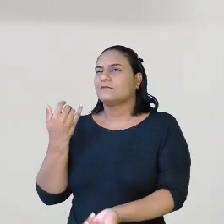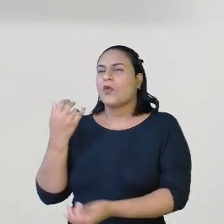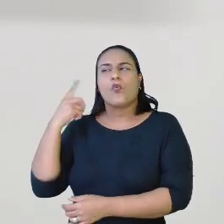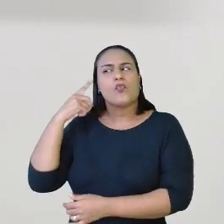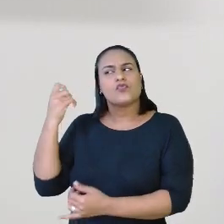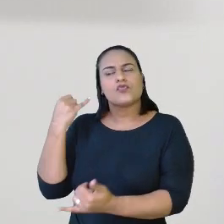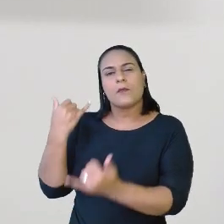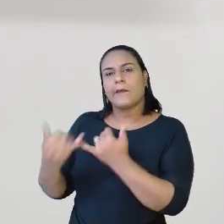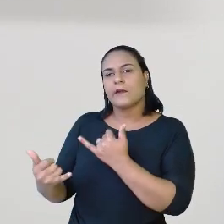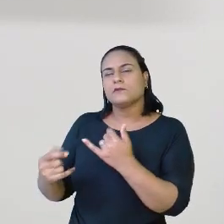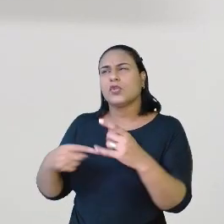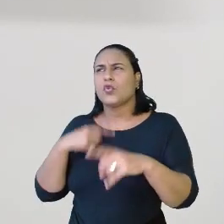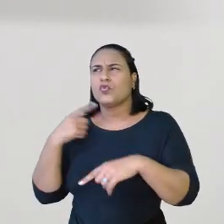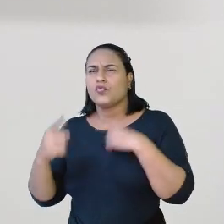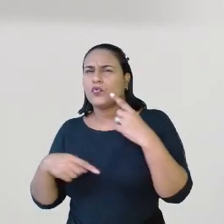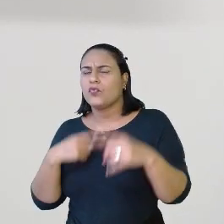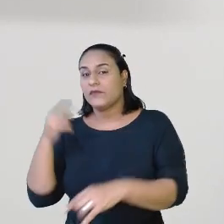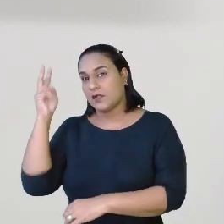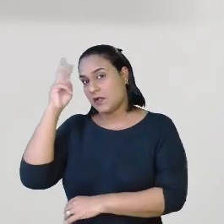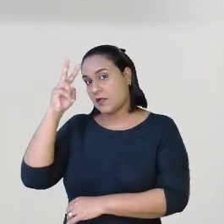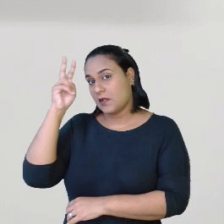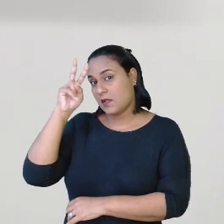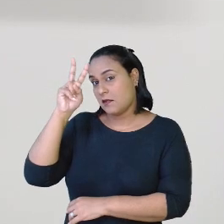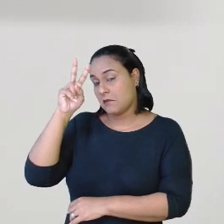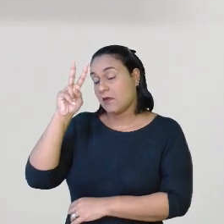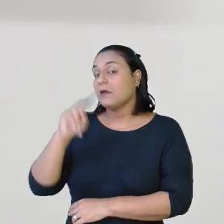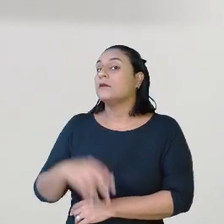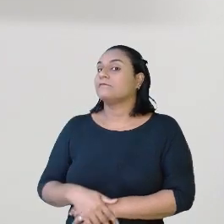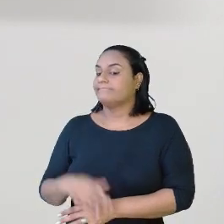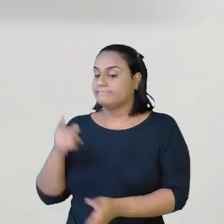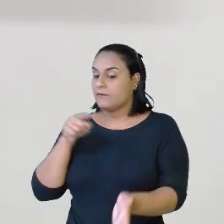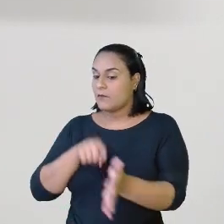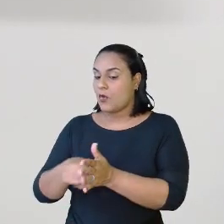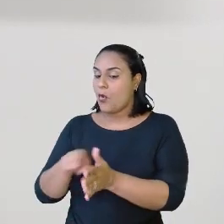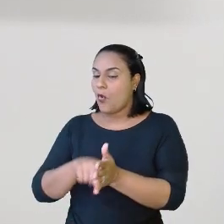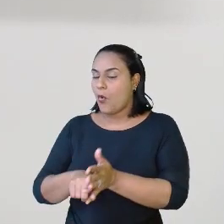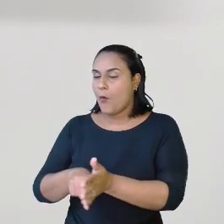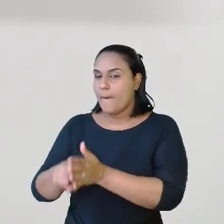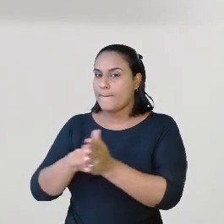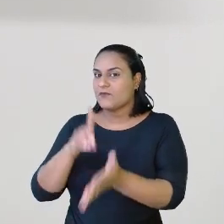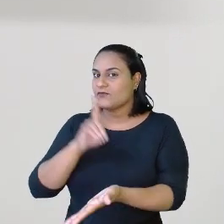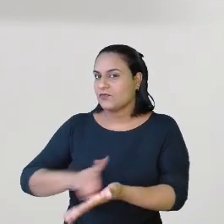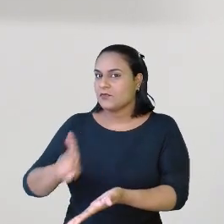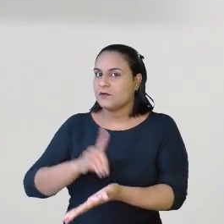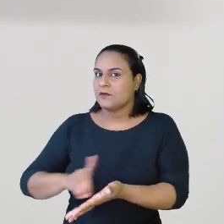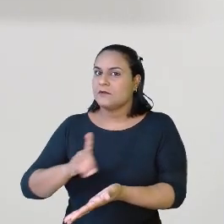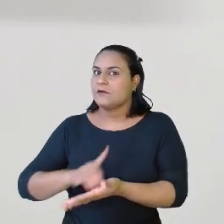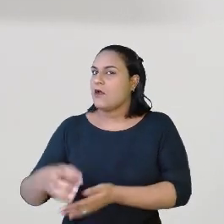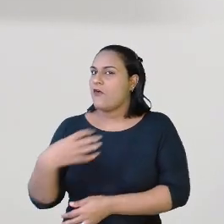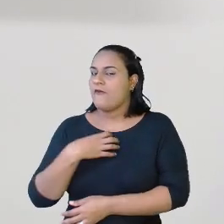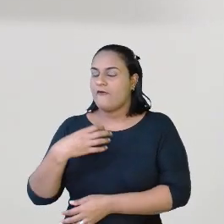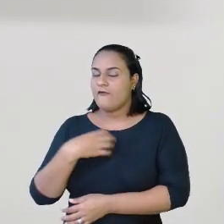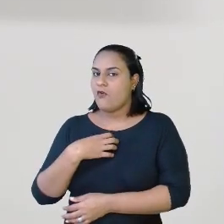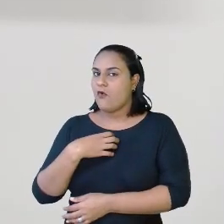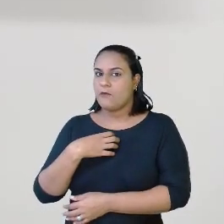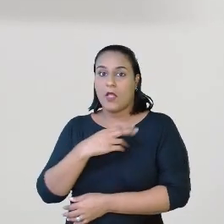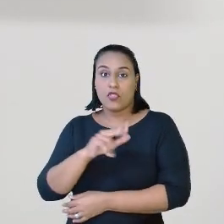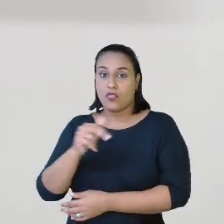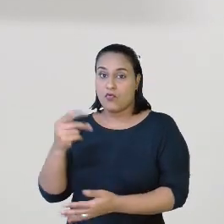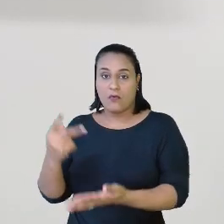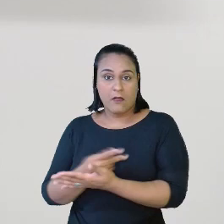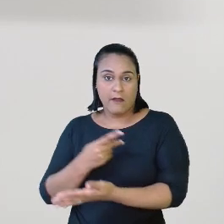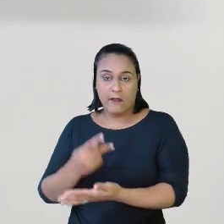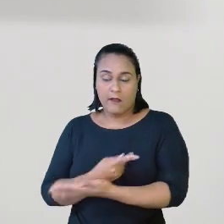Né? Tem dúvida? Lembra das regras. Tem dúvida? Procura no dicionário. É uma forma da gente não errar quando a gente